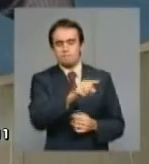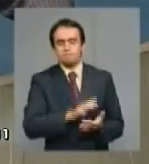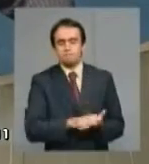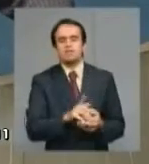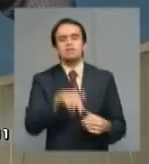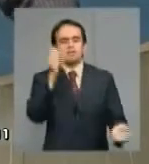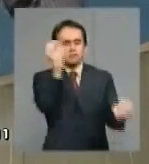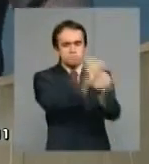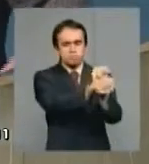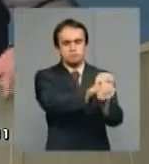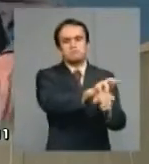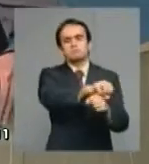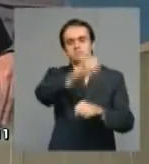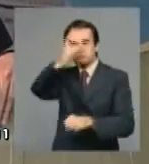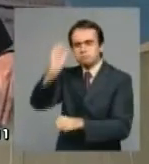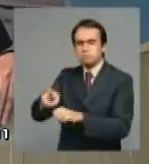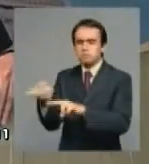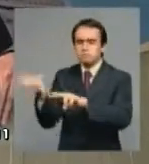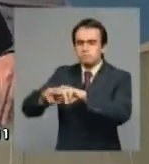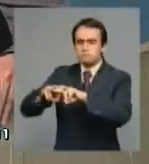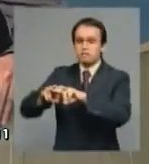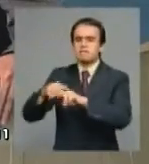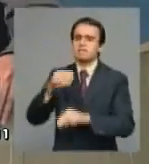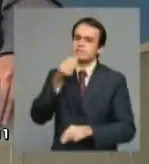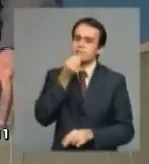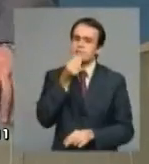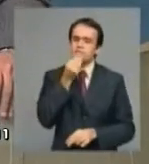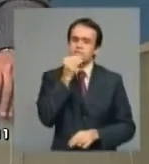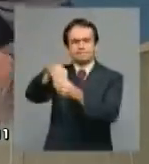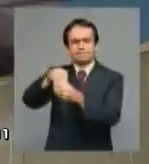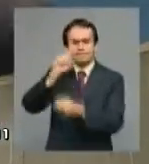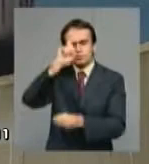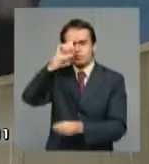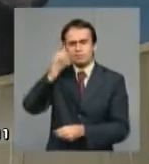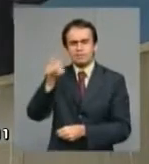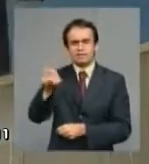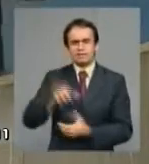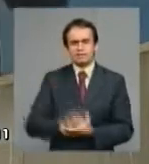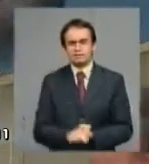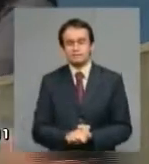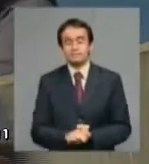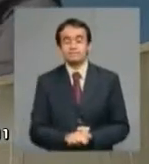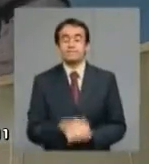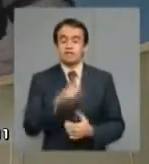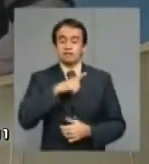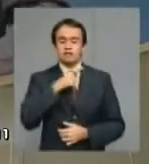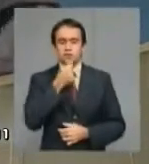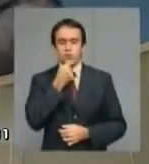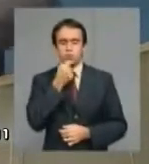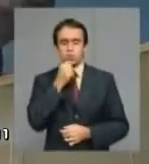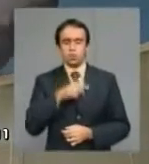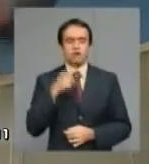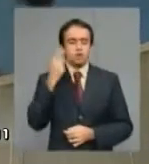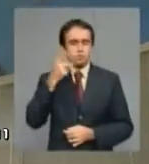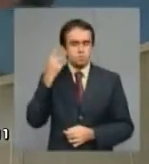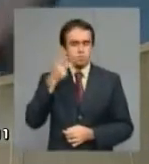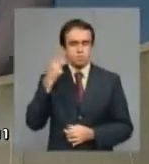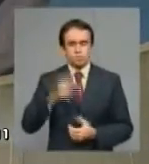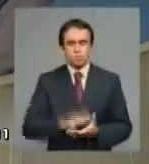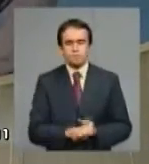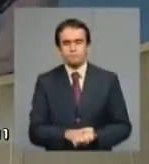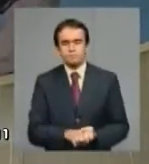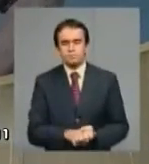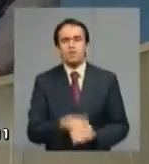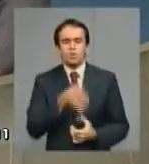meter nas algemas e jogar no xadrez, que é o que merece. Tem um promotor que eu conheço assim